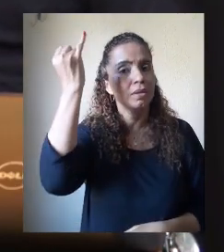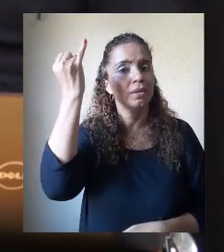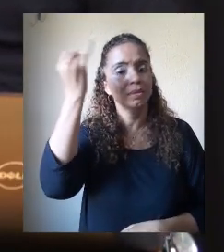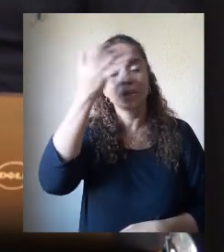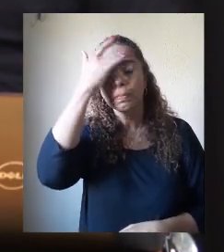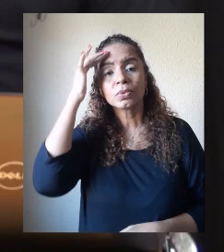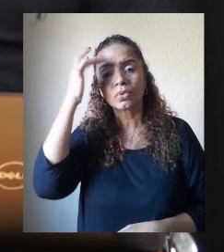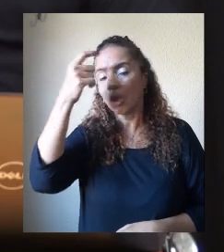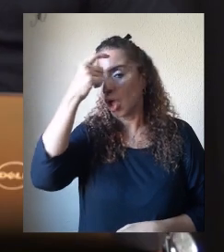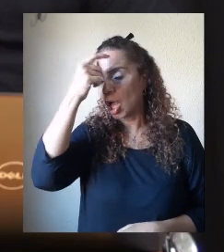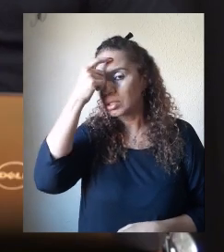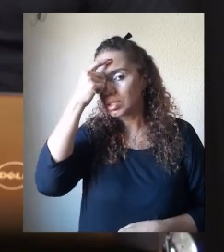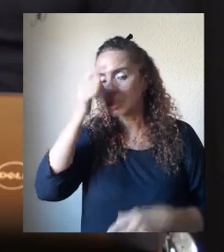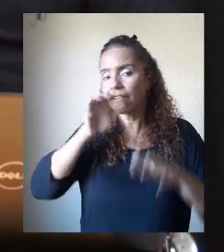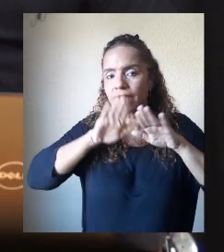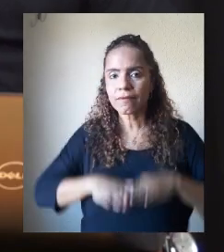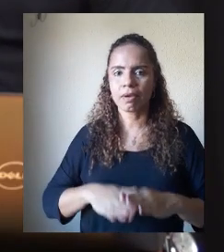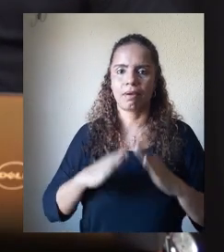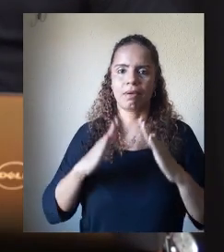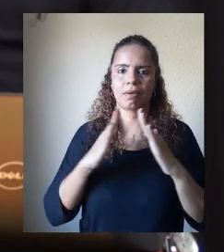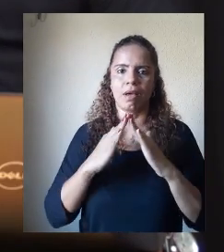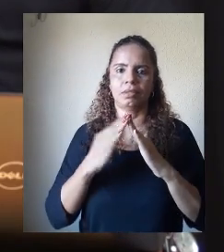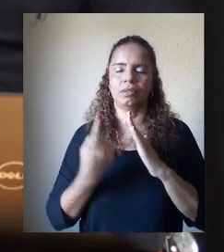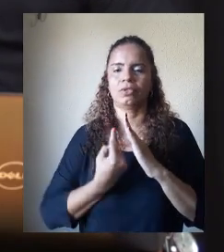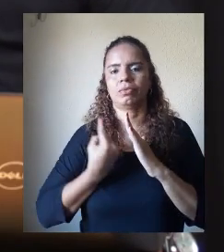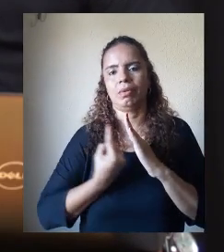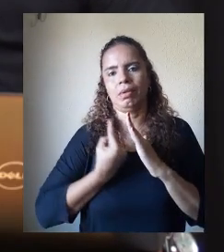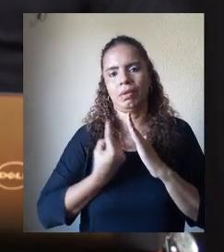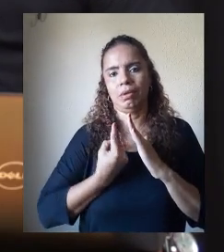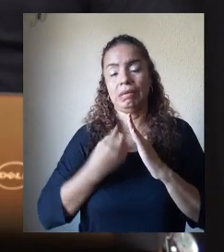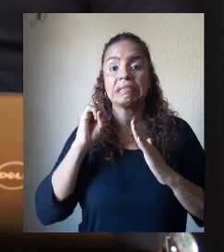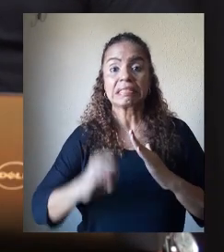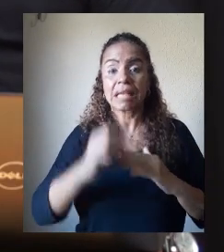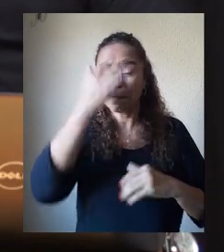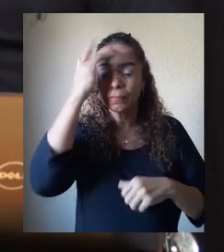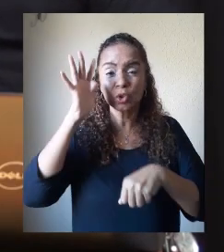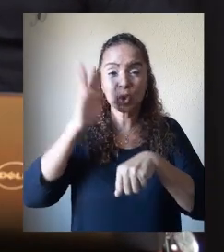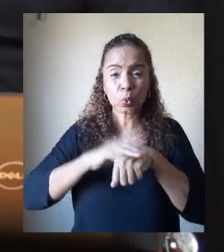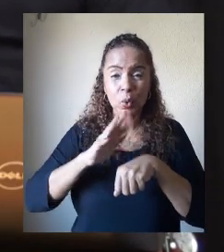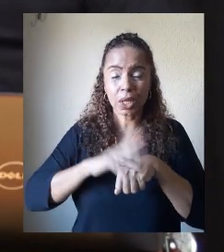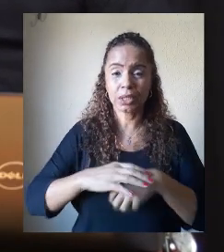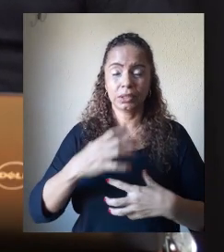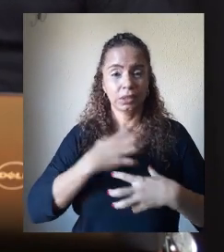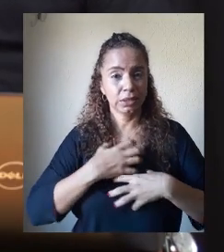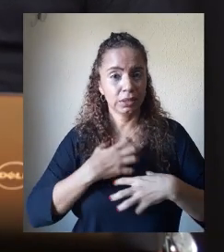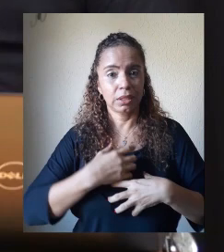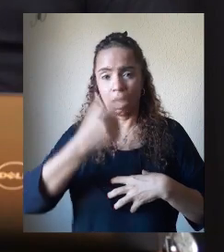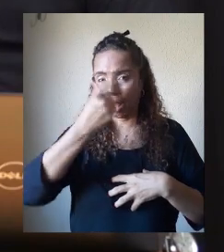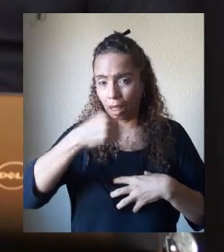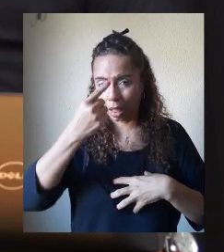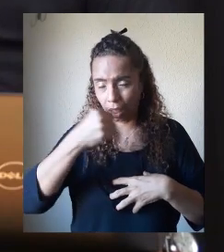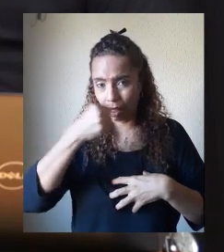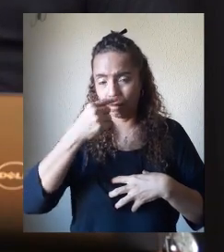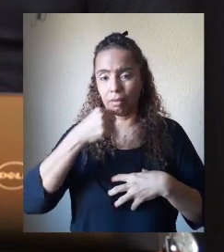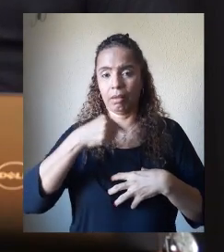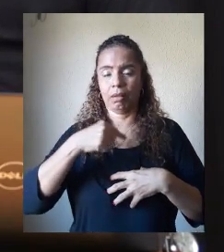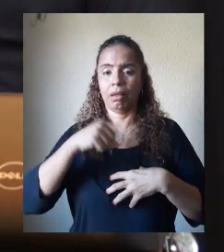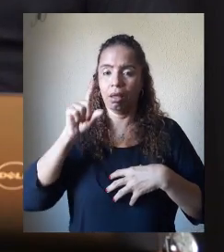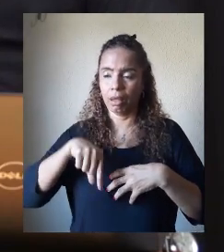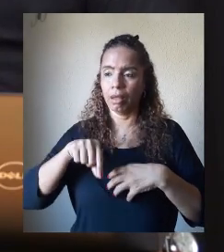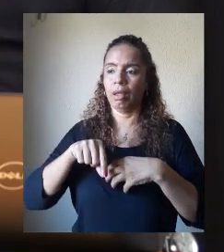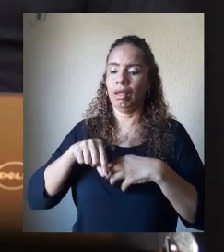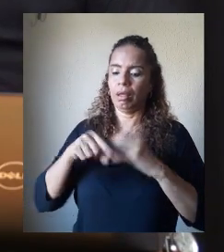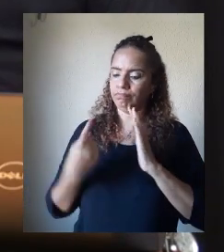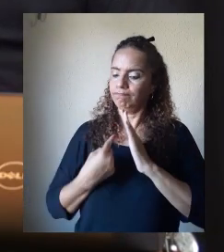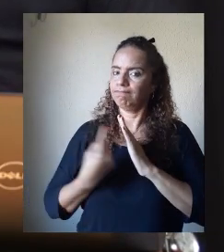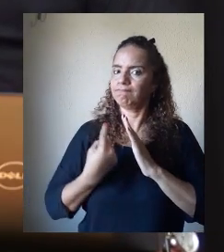importante. E na hora que você pega um indivíduo que está infectado, que está com sintomas, e ele deixa de ser um transmissor